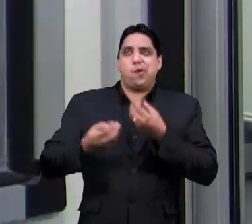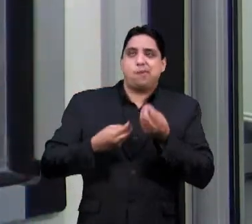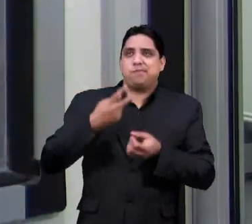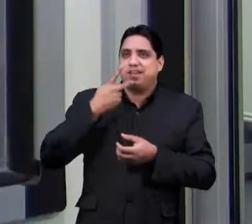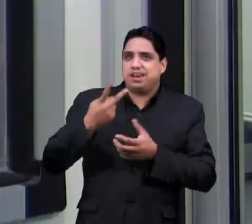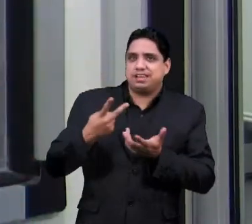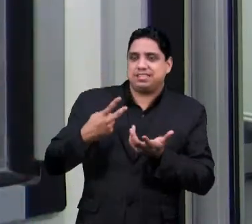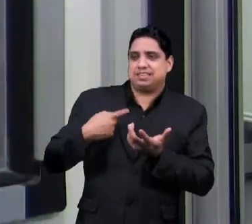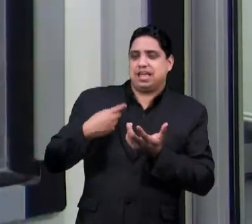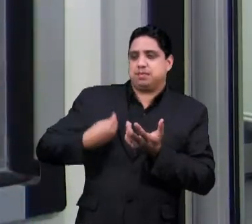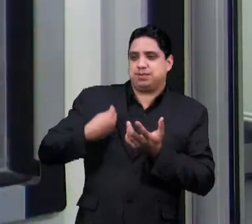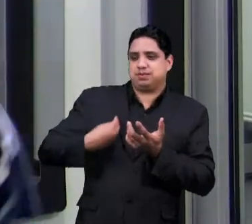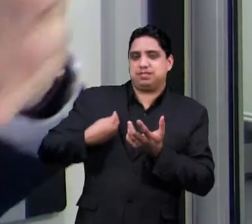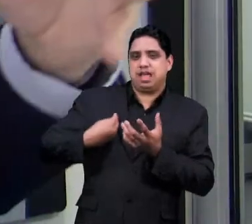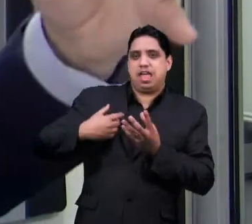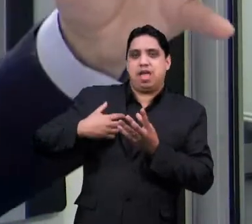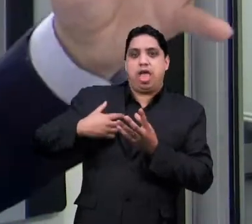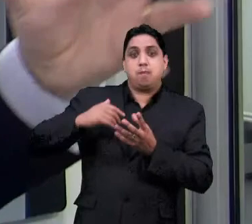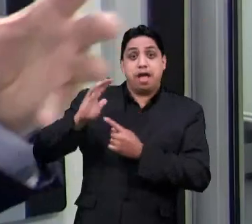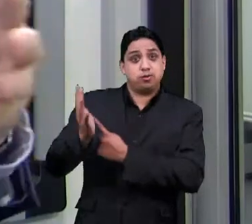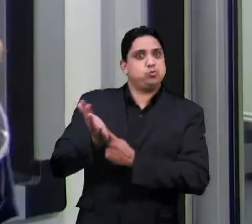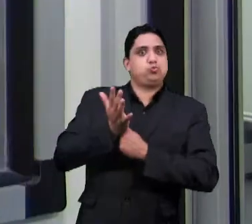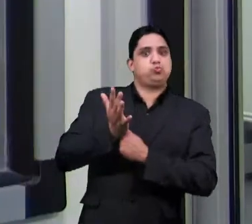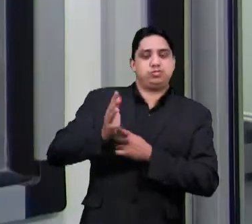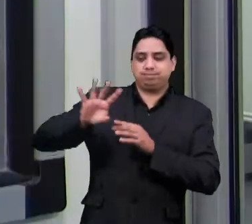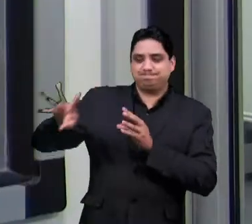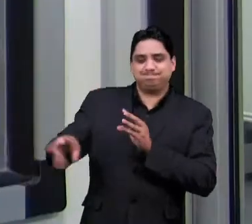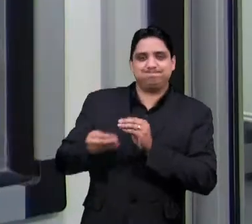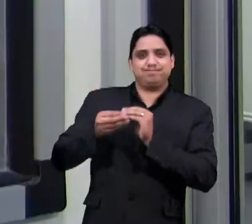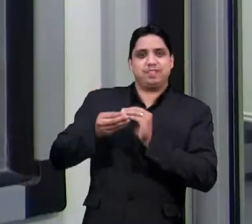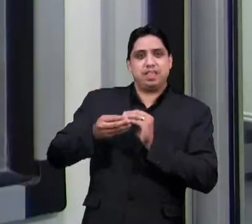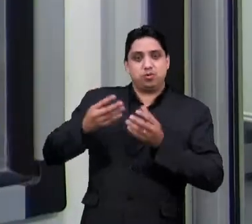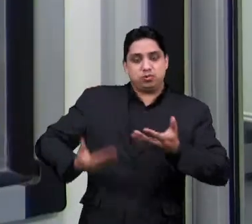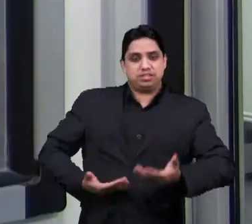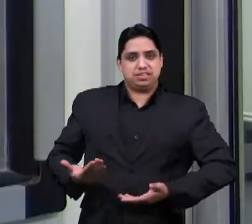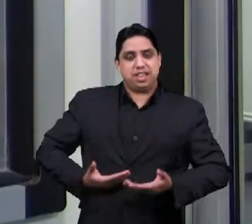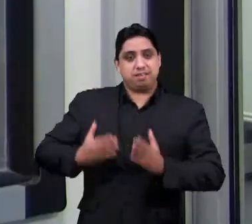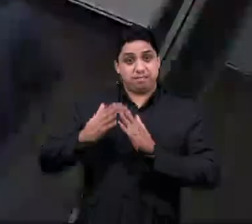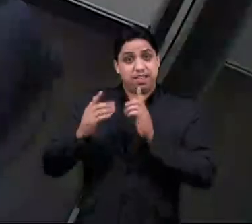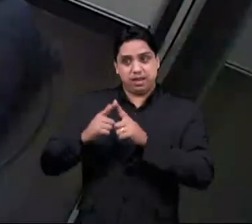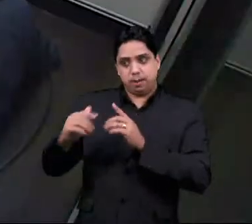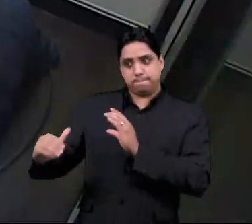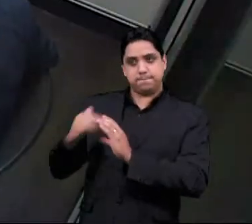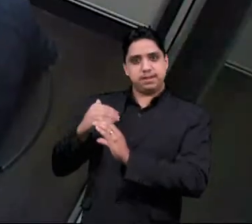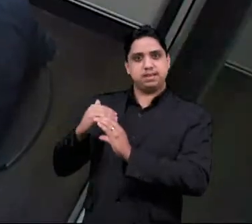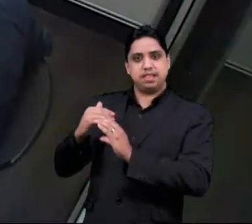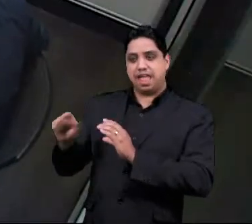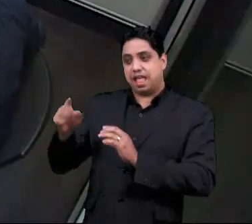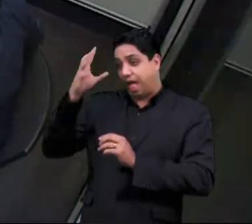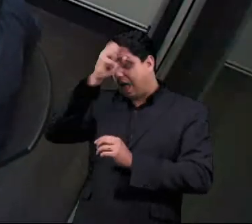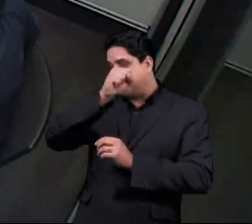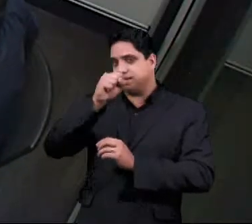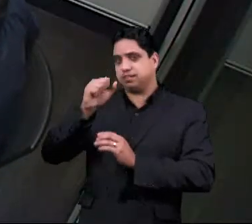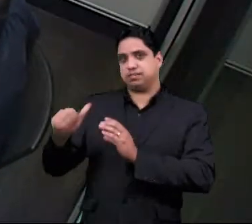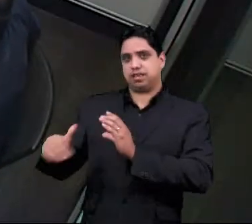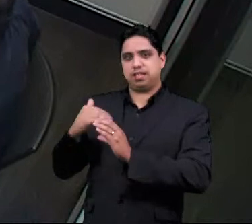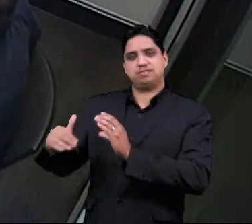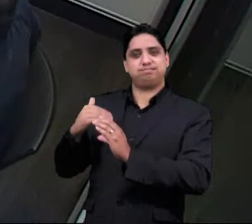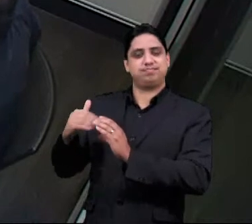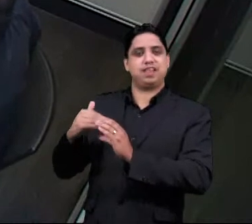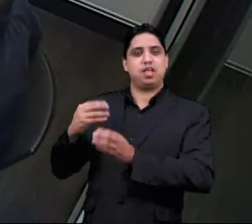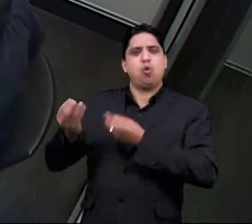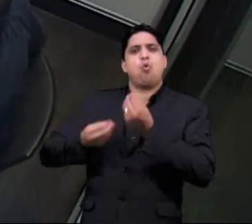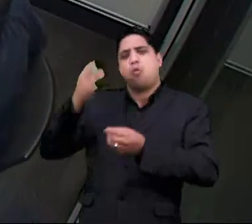essas participações que os membros da igreja mandam a partir de quê? Do que eles aprendem aonde? Isso. Na escola